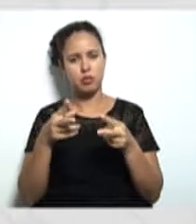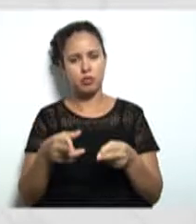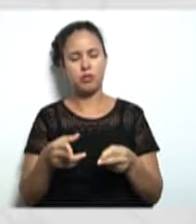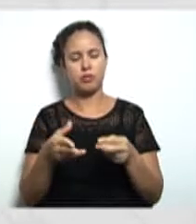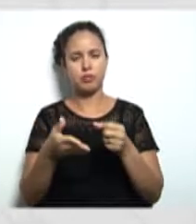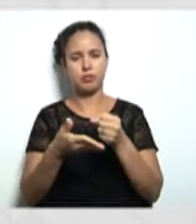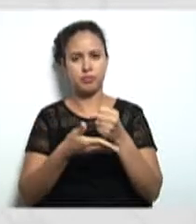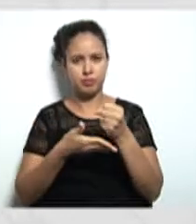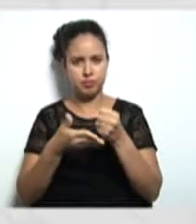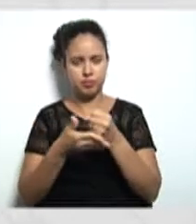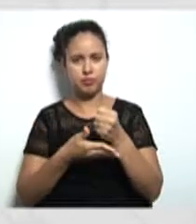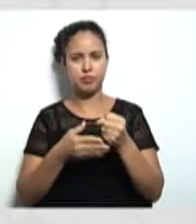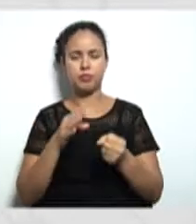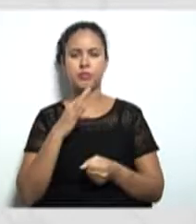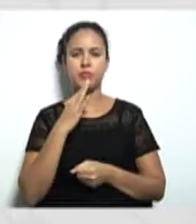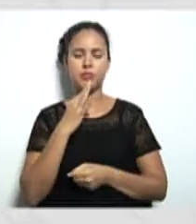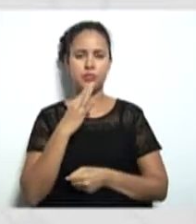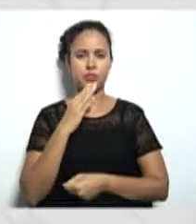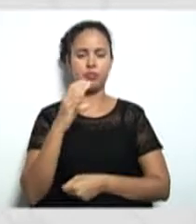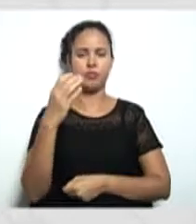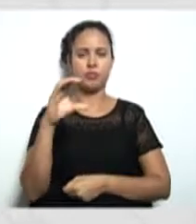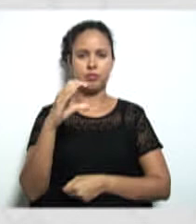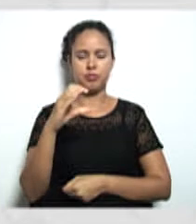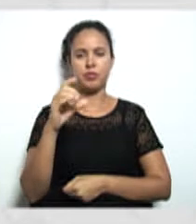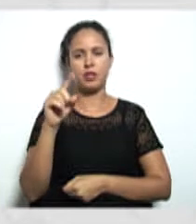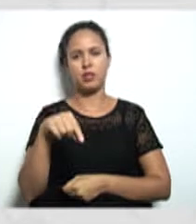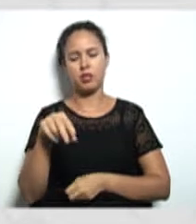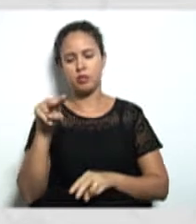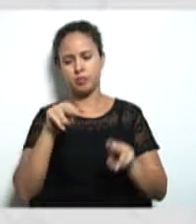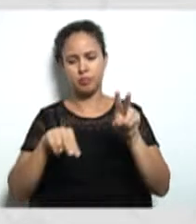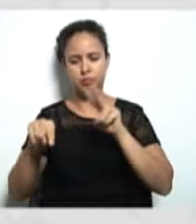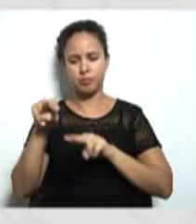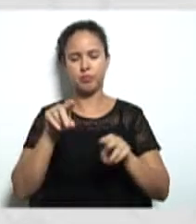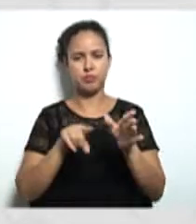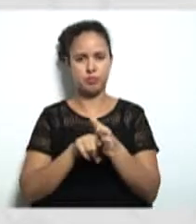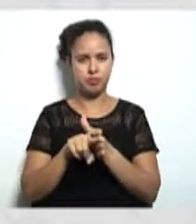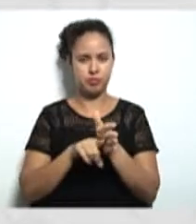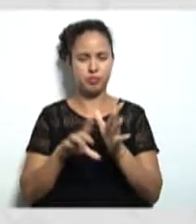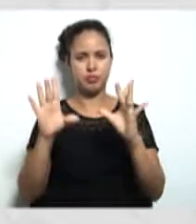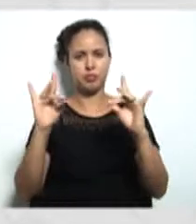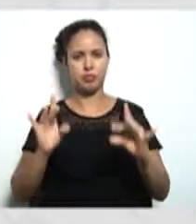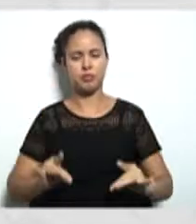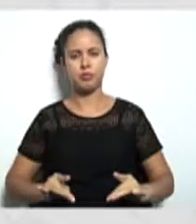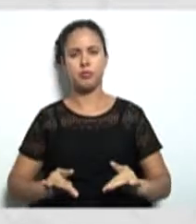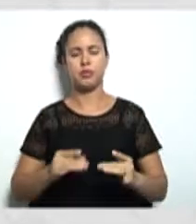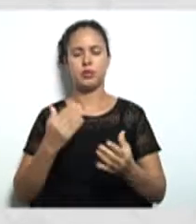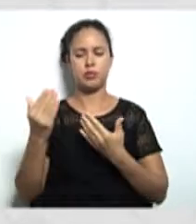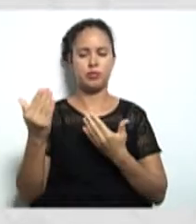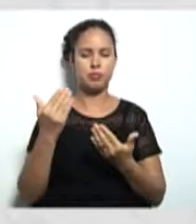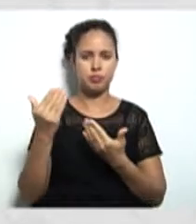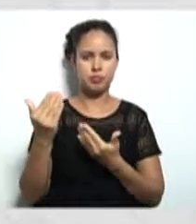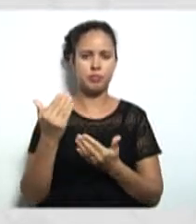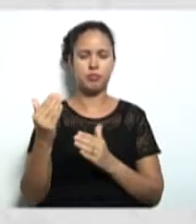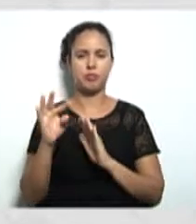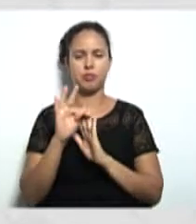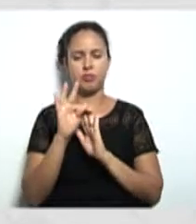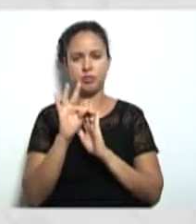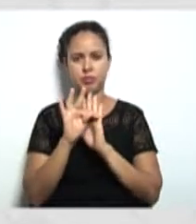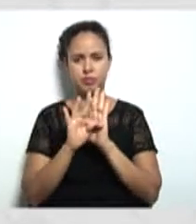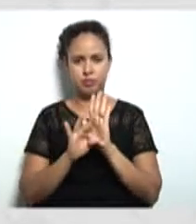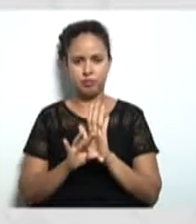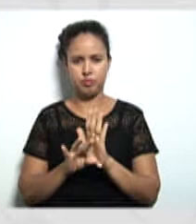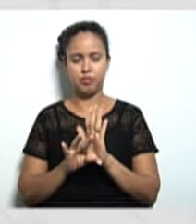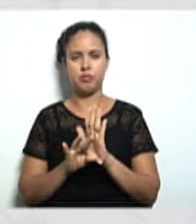do conhecimento científico, que é observar, analisar, descrever, comparar e dar